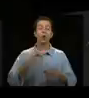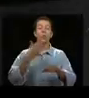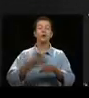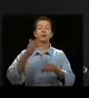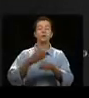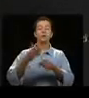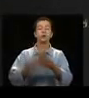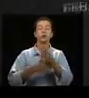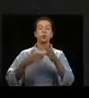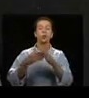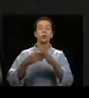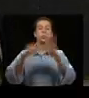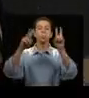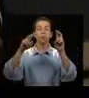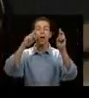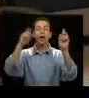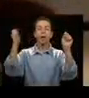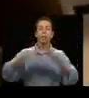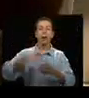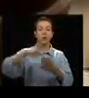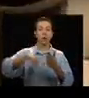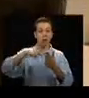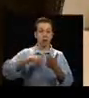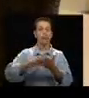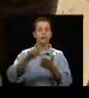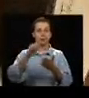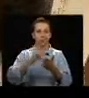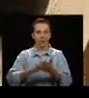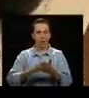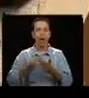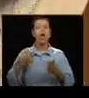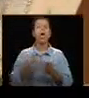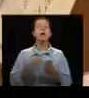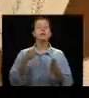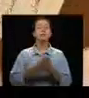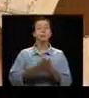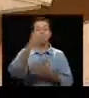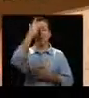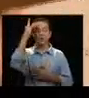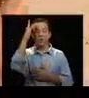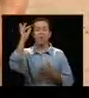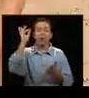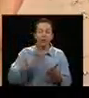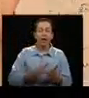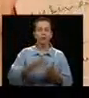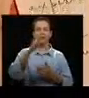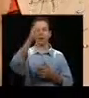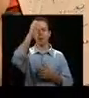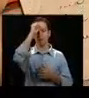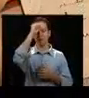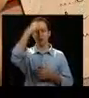O exercício de tornar-se capaz de ler e escrever exige de quem realmente